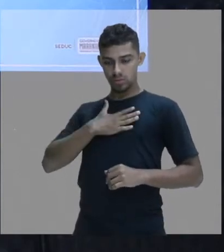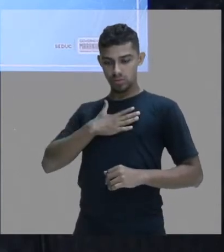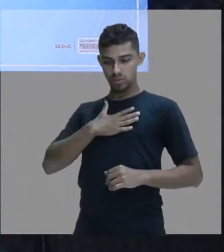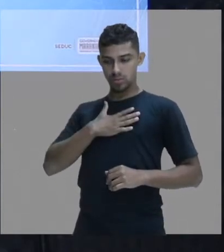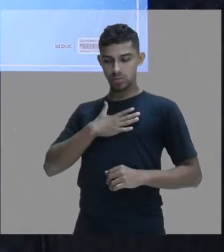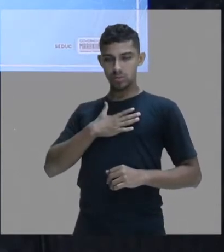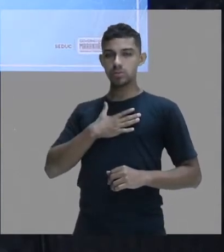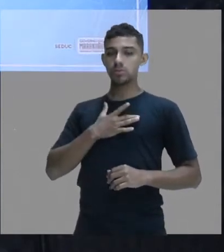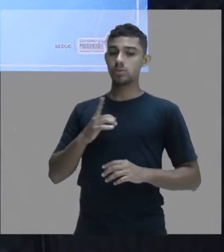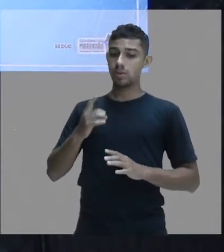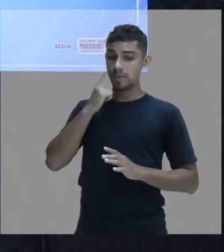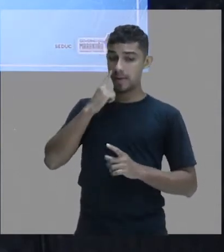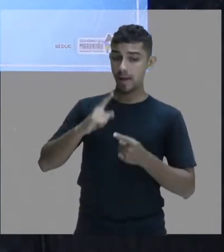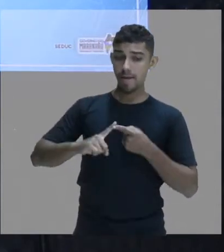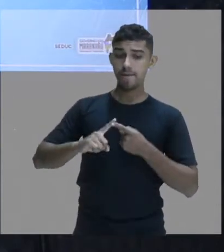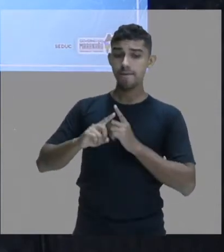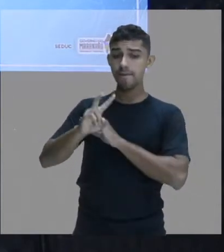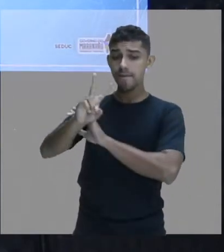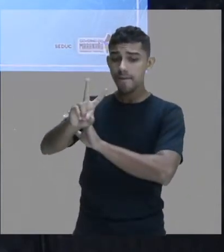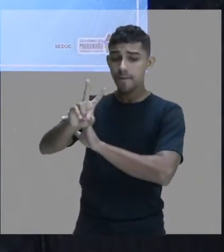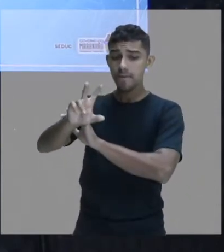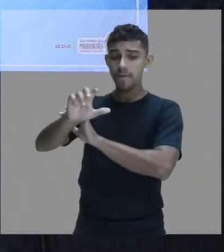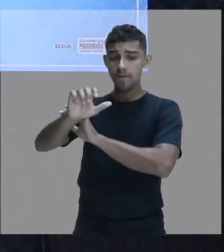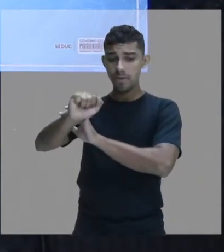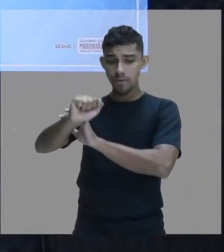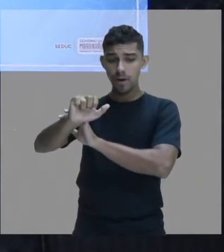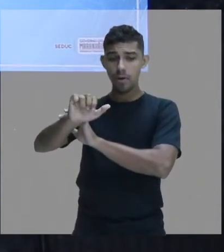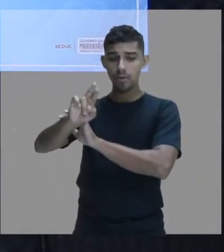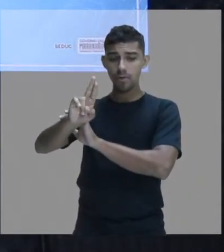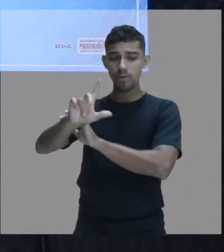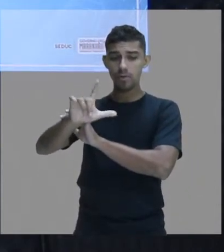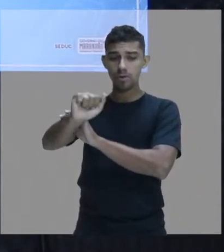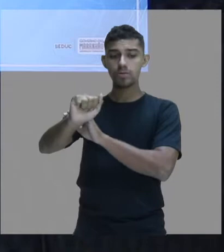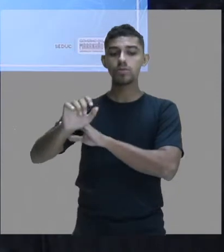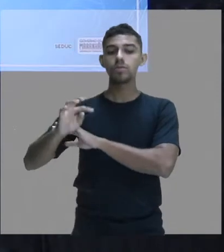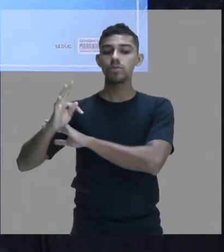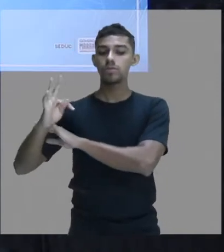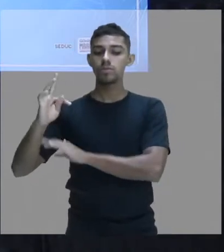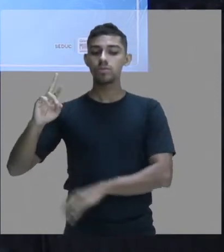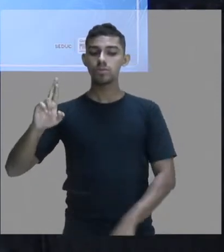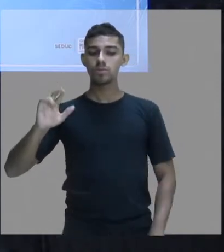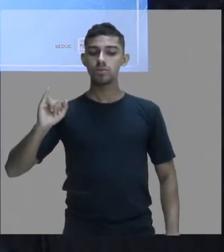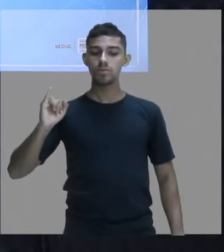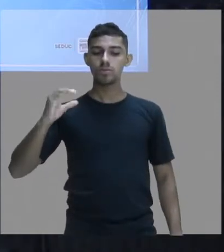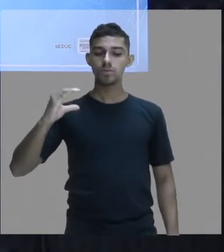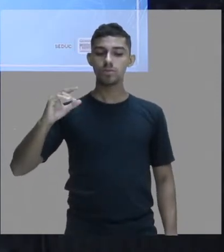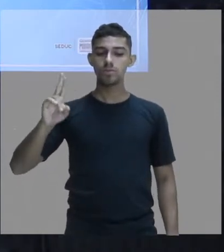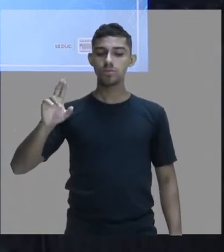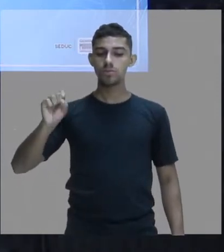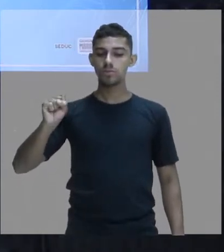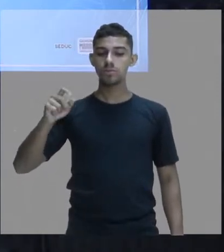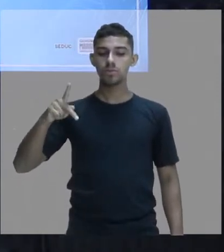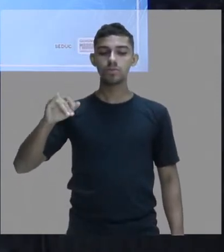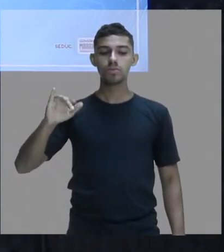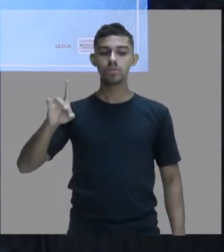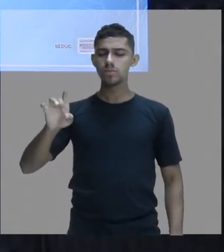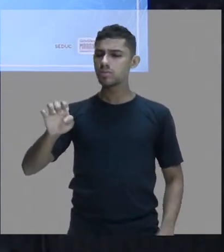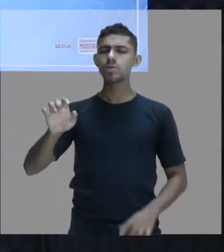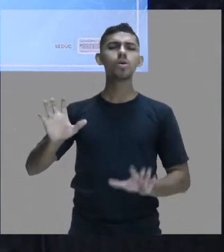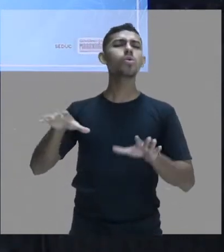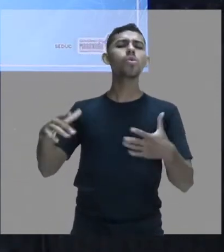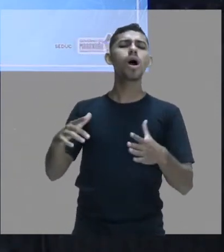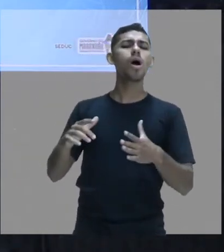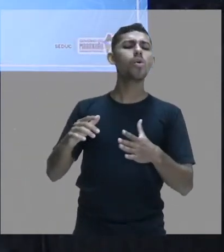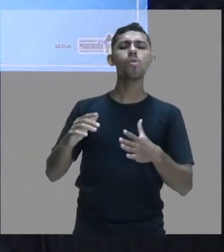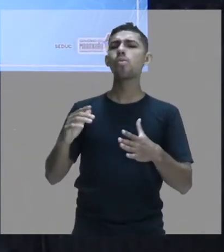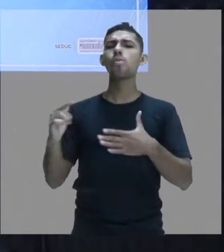pela válvula triscúpide. Professor, quais são as funções dessas válvulas? Vou falar para vocês. As funções das